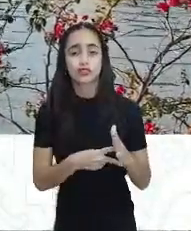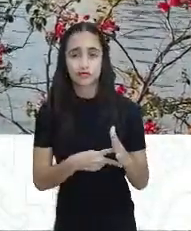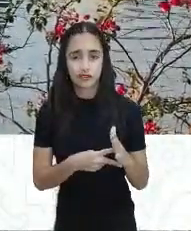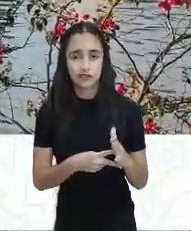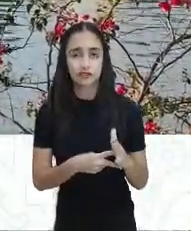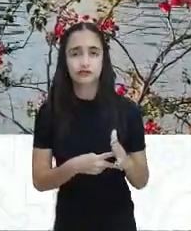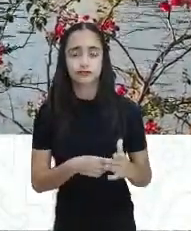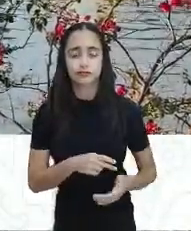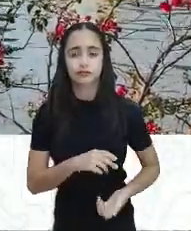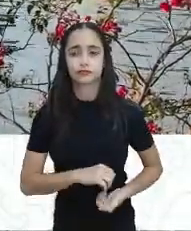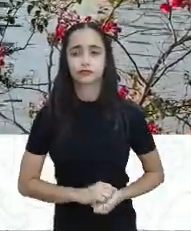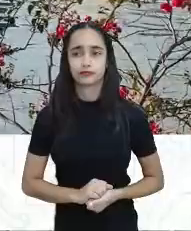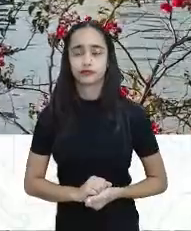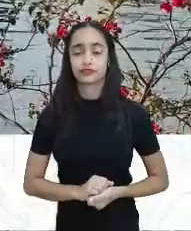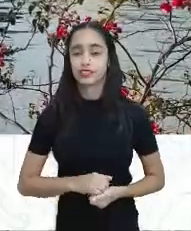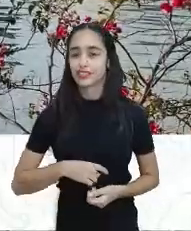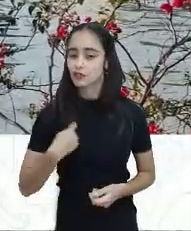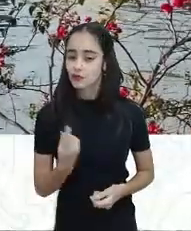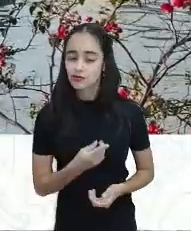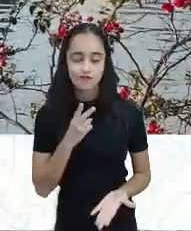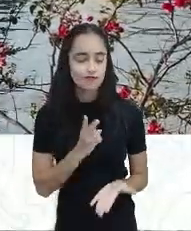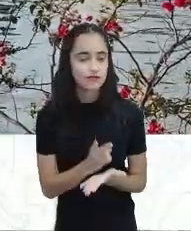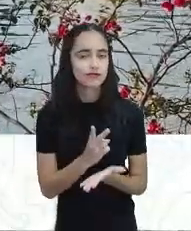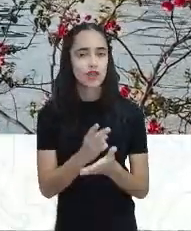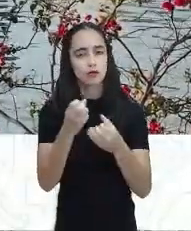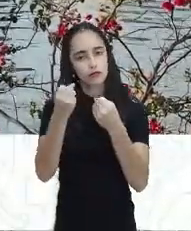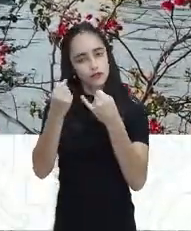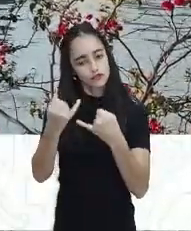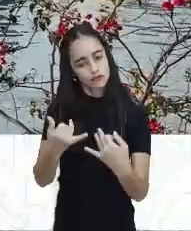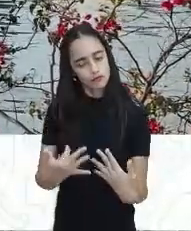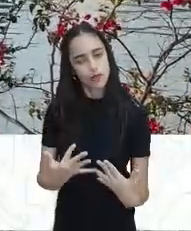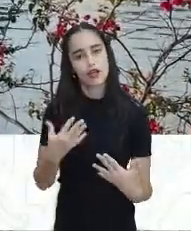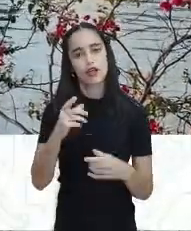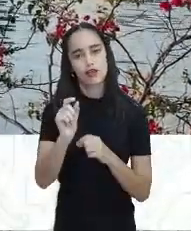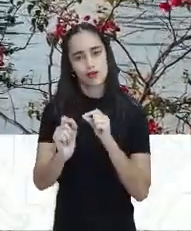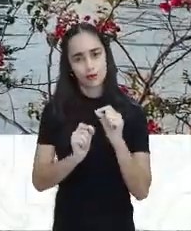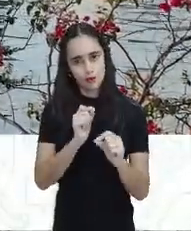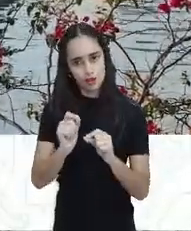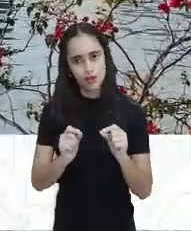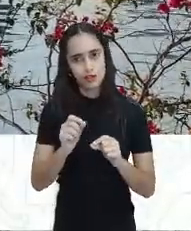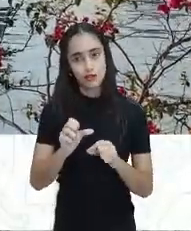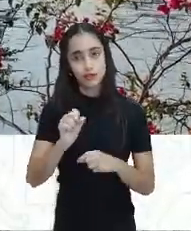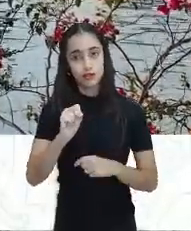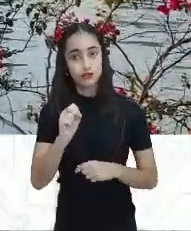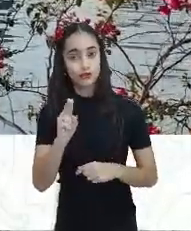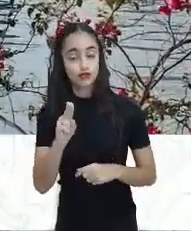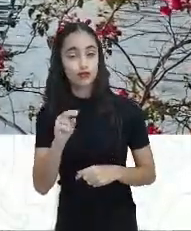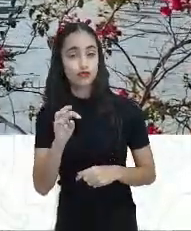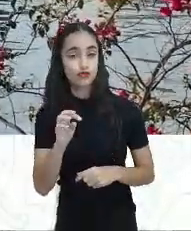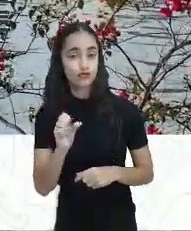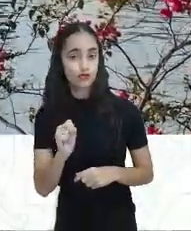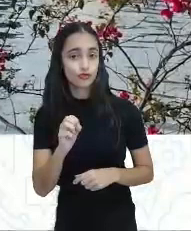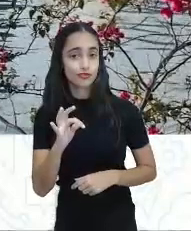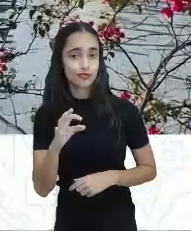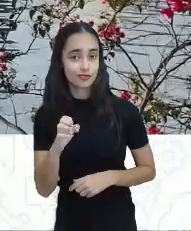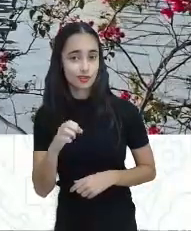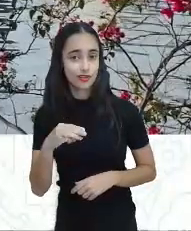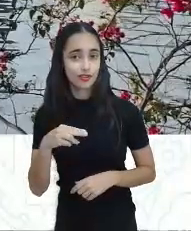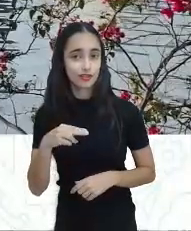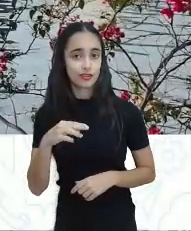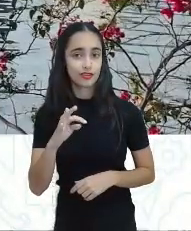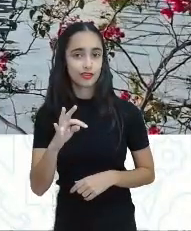desenvolvimento sustentável que a gente sempre fala aqui, né? Essa sustentabilidade é trazer